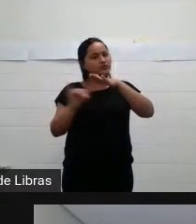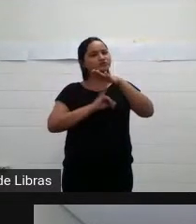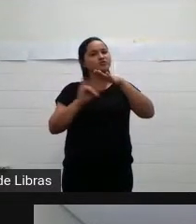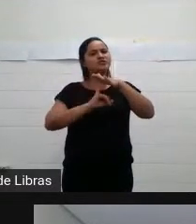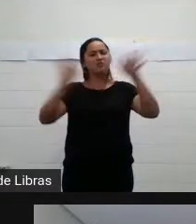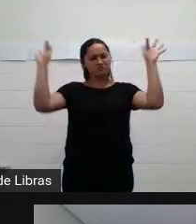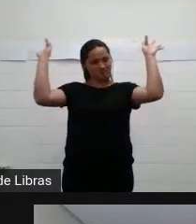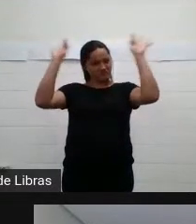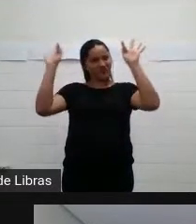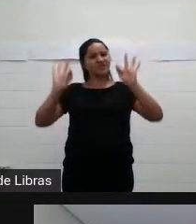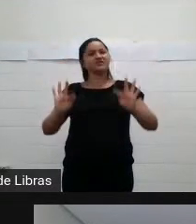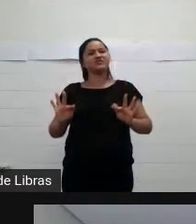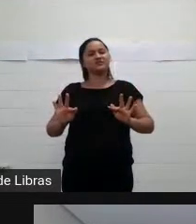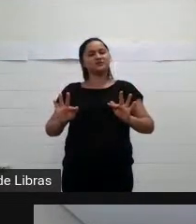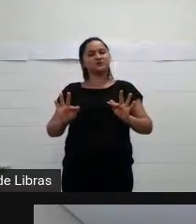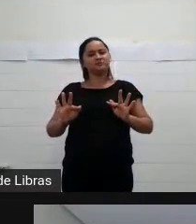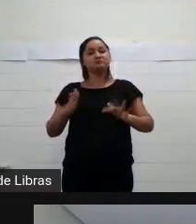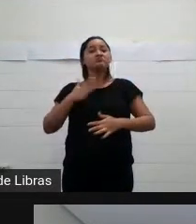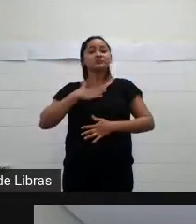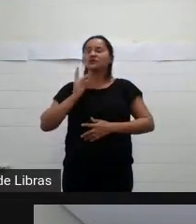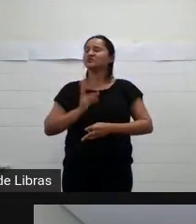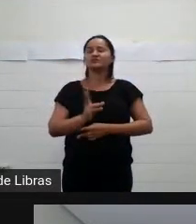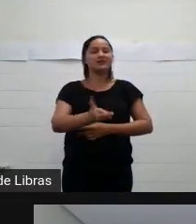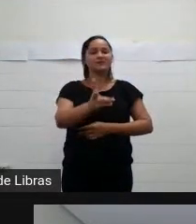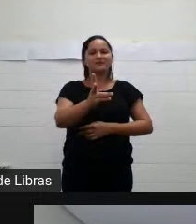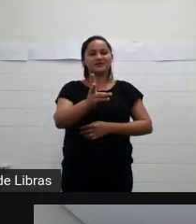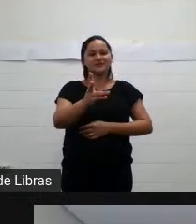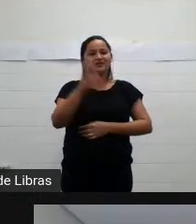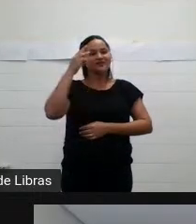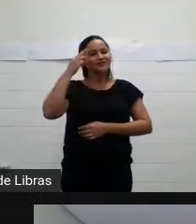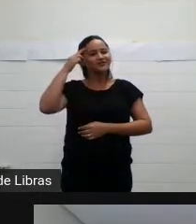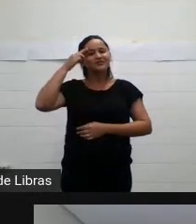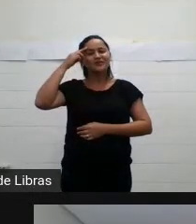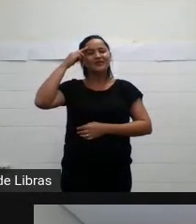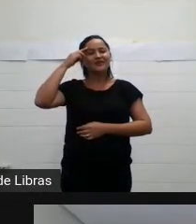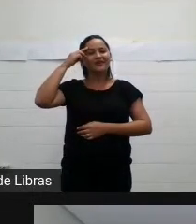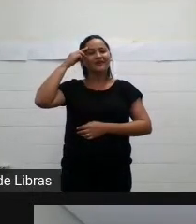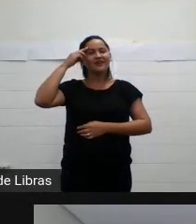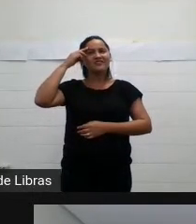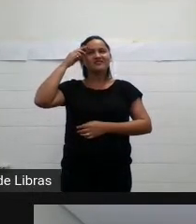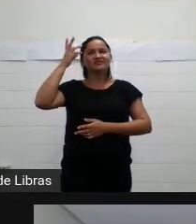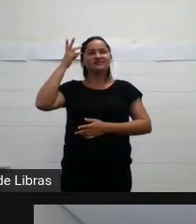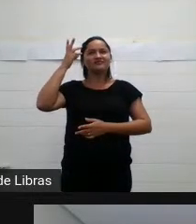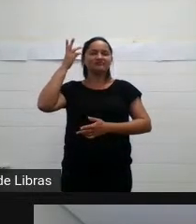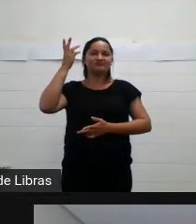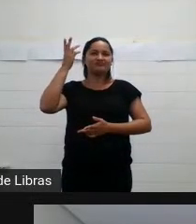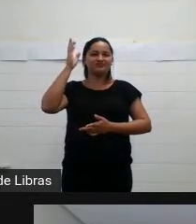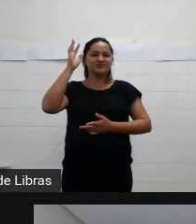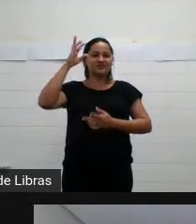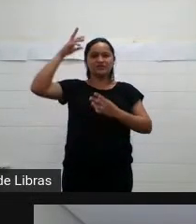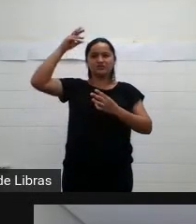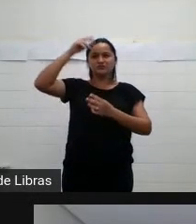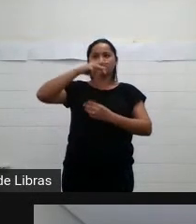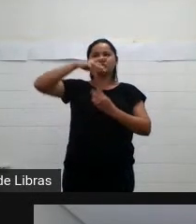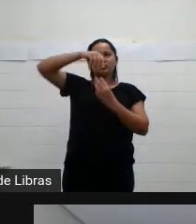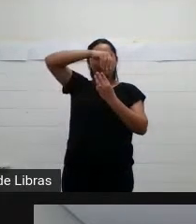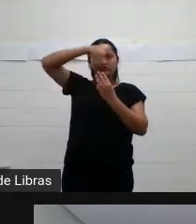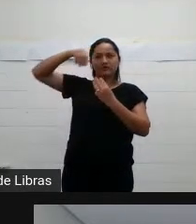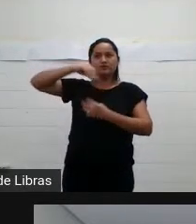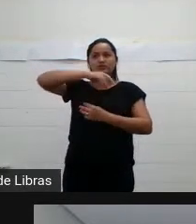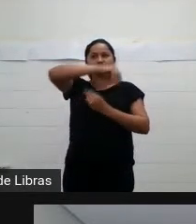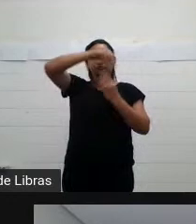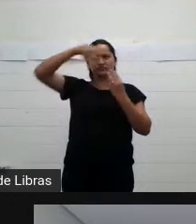Uhum. Eu sempre sonhei em ser professora de uma universidade pública. E agora que sou,